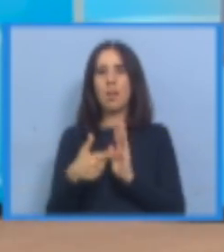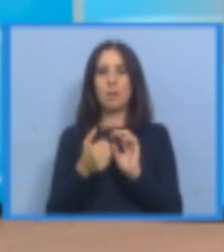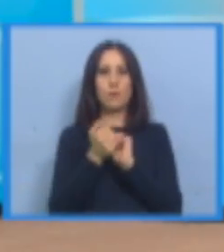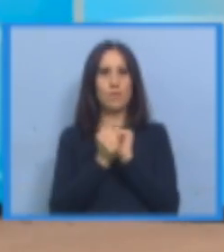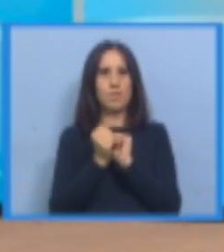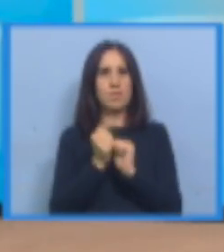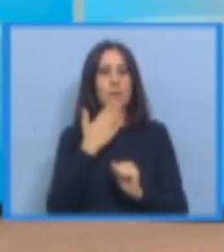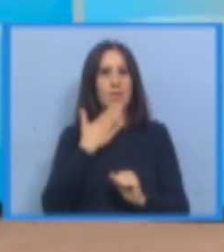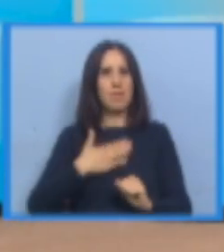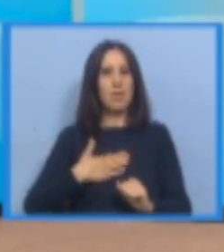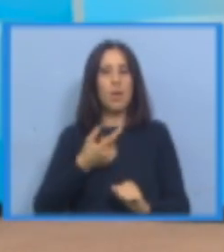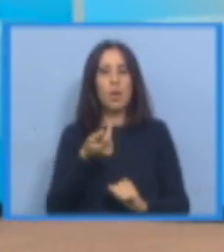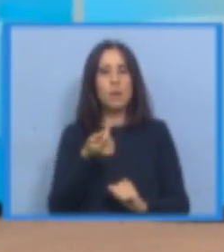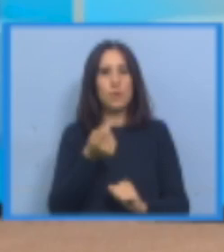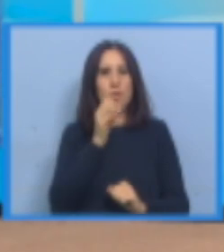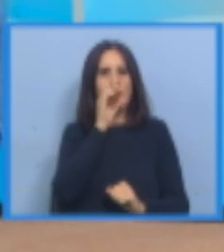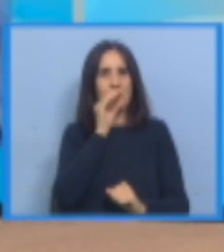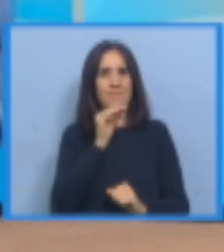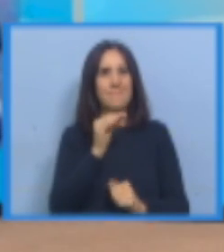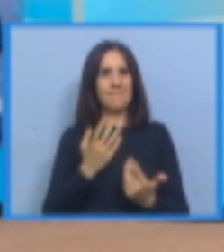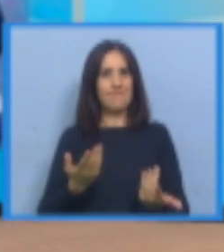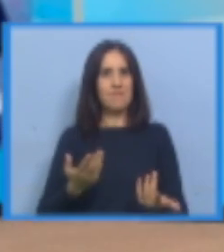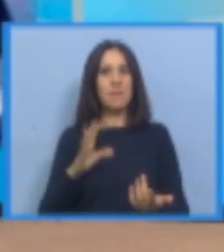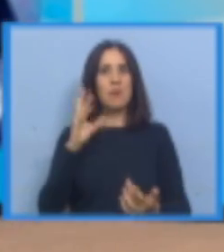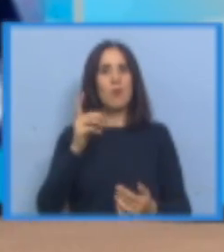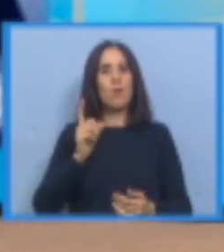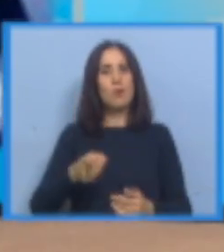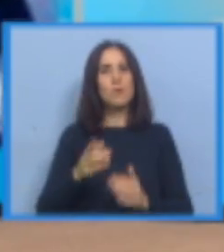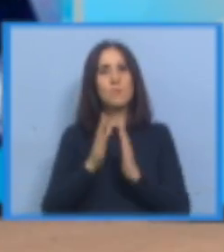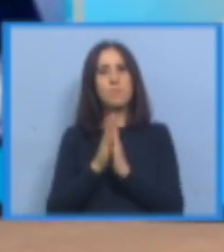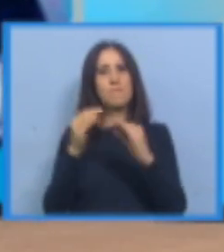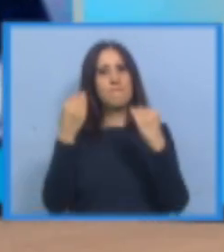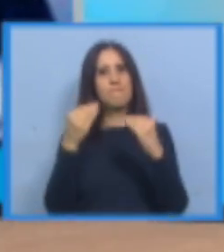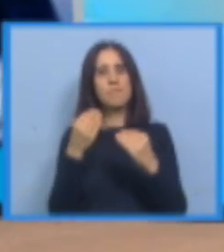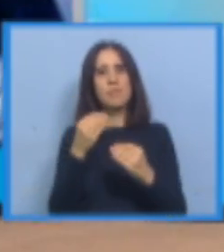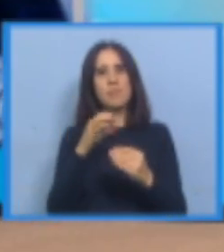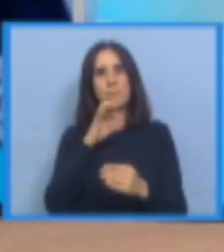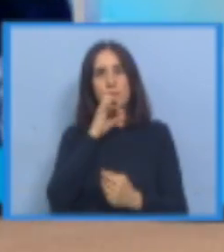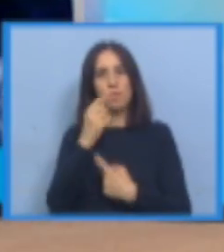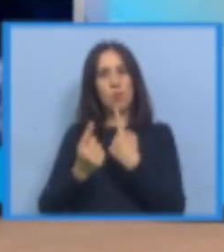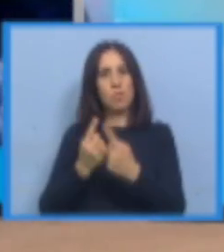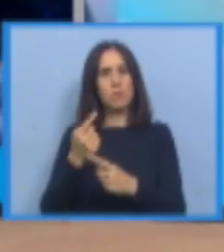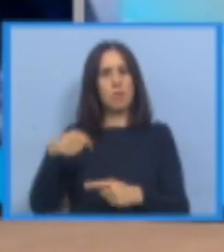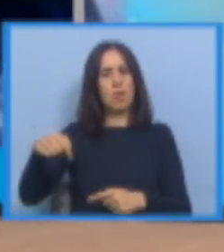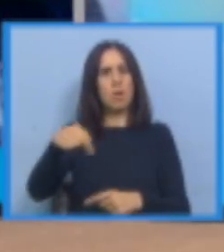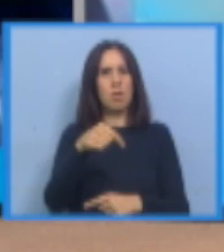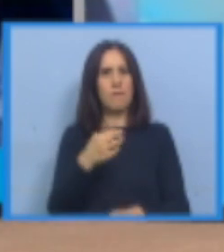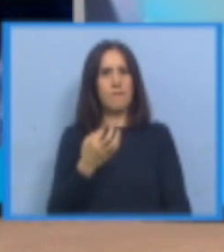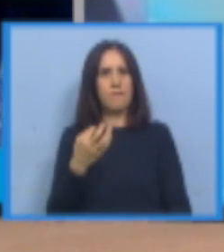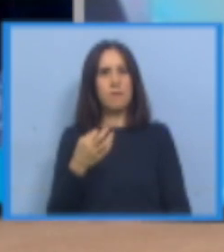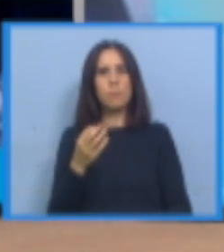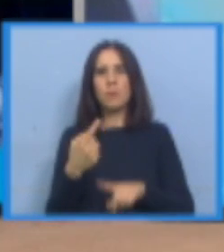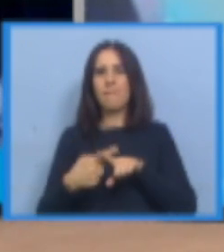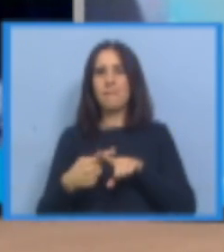que nos permite tomar um bocadinho o pulso do que foi a atividade pastoral de alguns bispos. Portanto, e em alguns casos há até aspectos